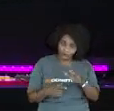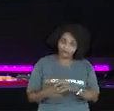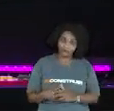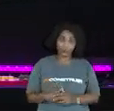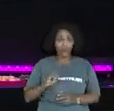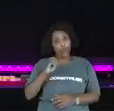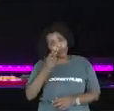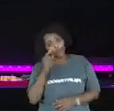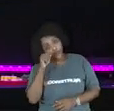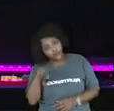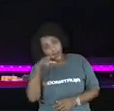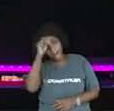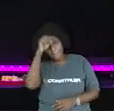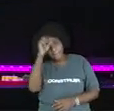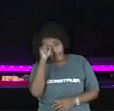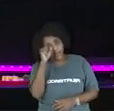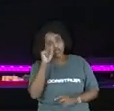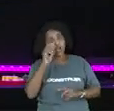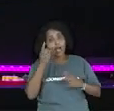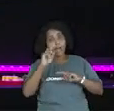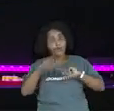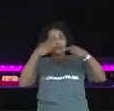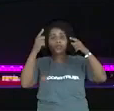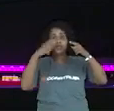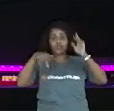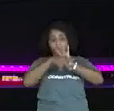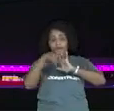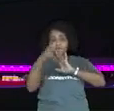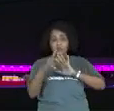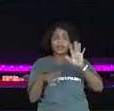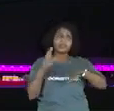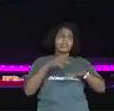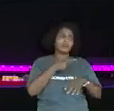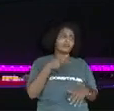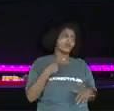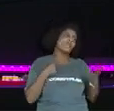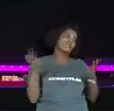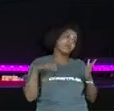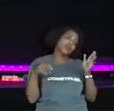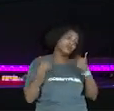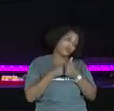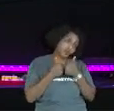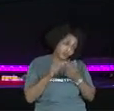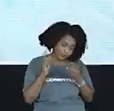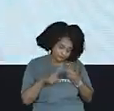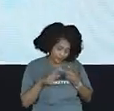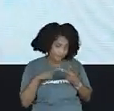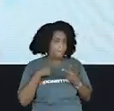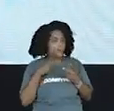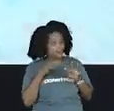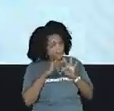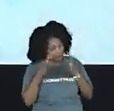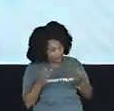ou vocês vão aprender a lidar com a prosperidade de vocês que talvez você diga assim pastor eu vim para cá de ônibus a minha roupa